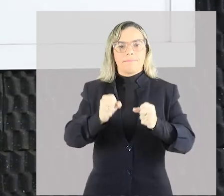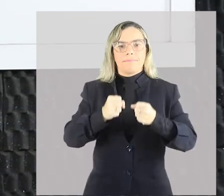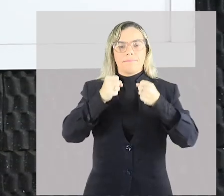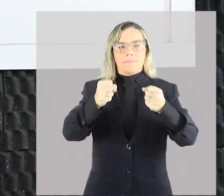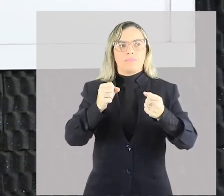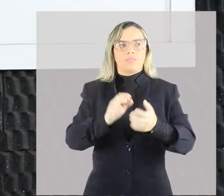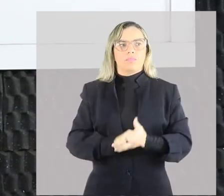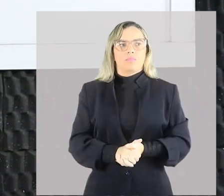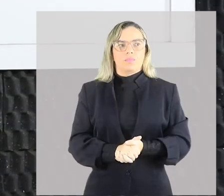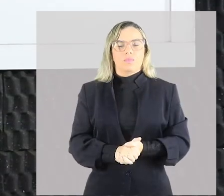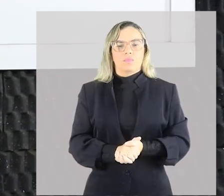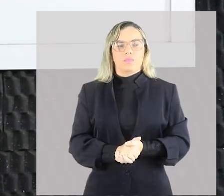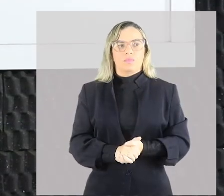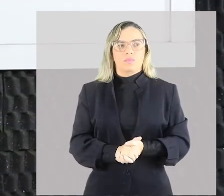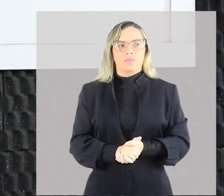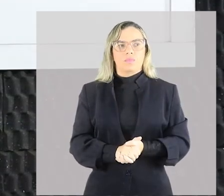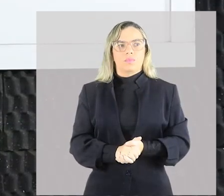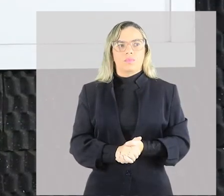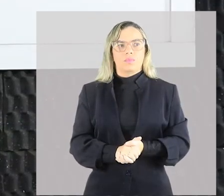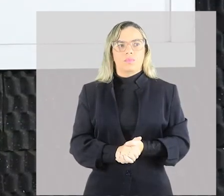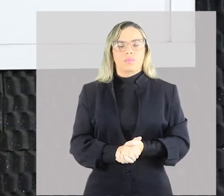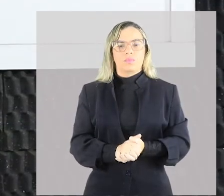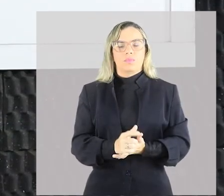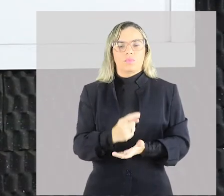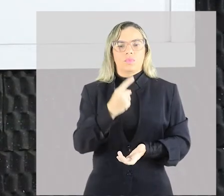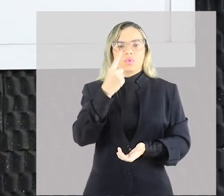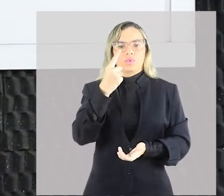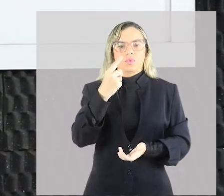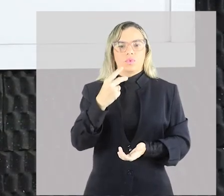elementos que fazem parte aqui do conjunto A, ó.